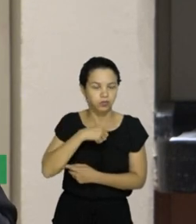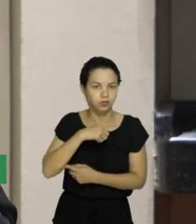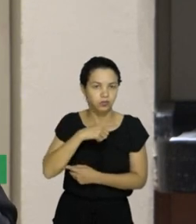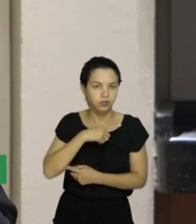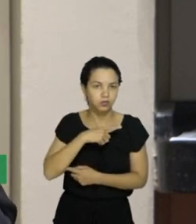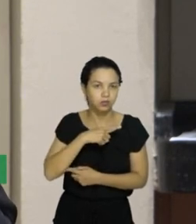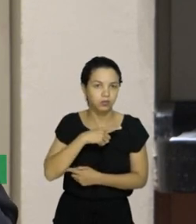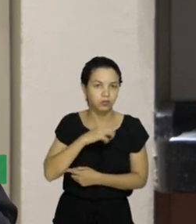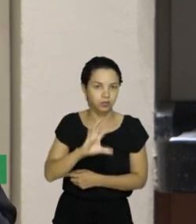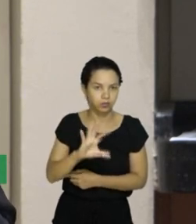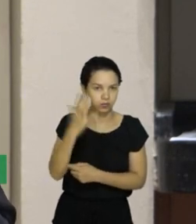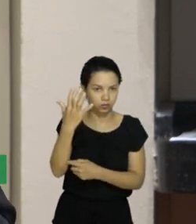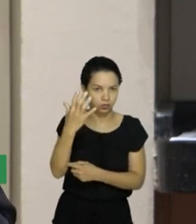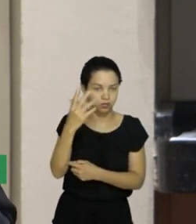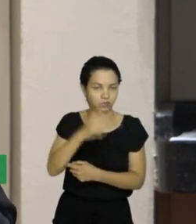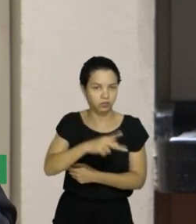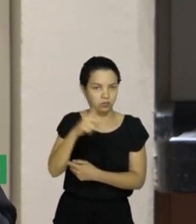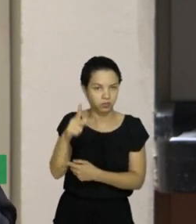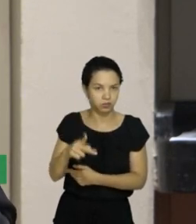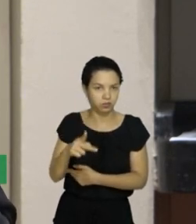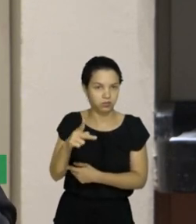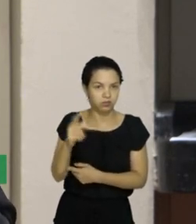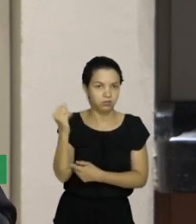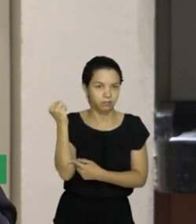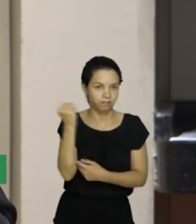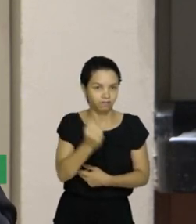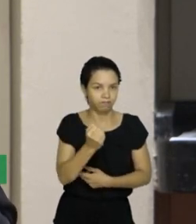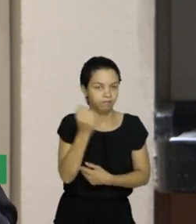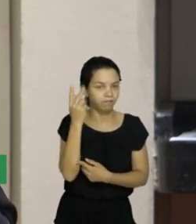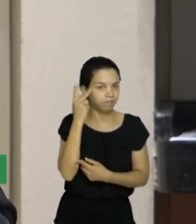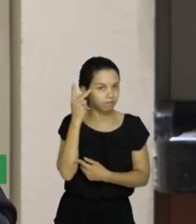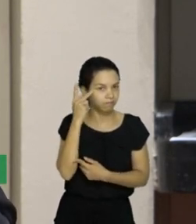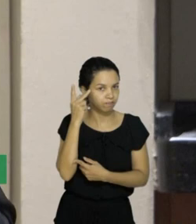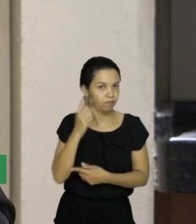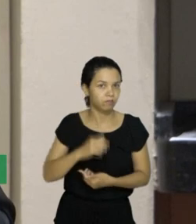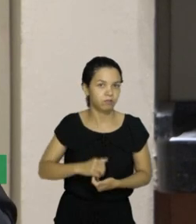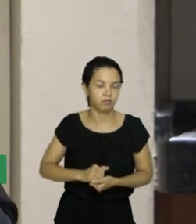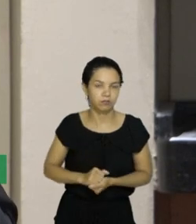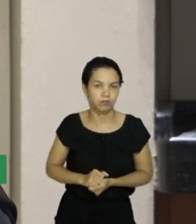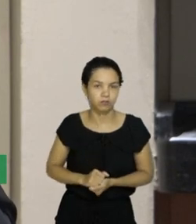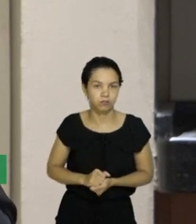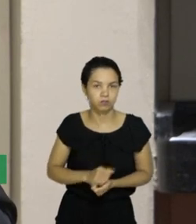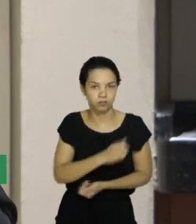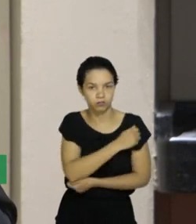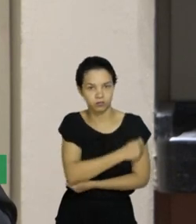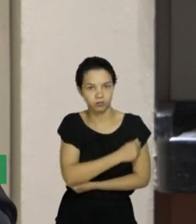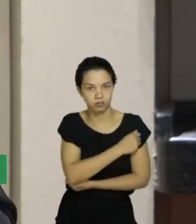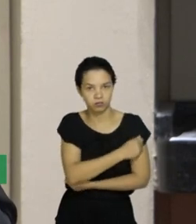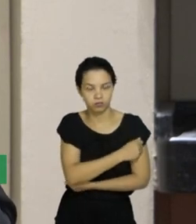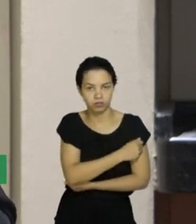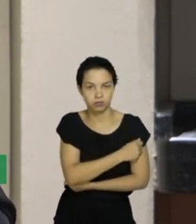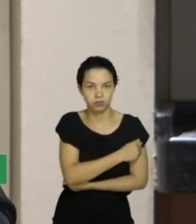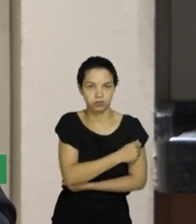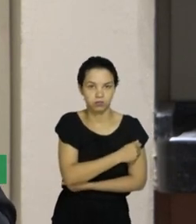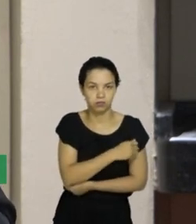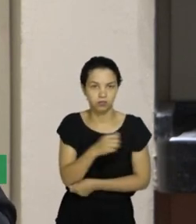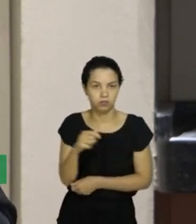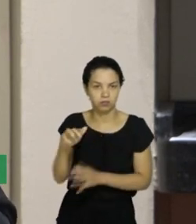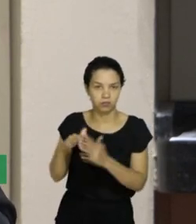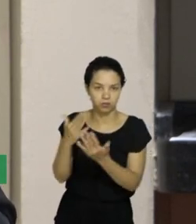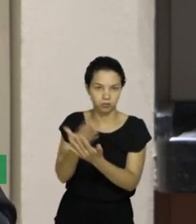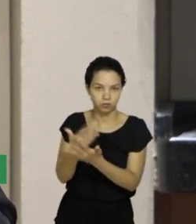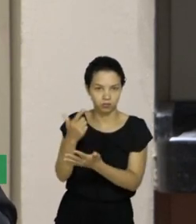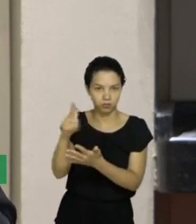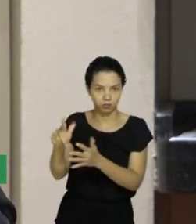da professora assassinada em São Paulo que o aluno veio transferido de outra